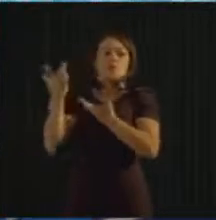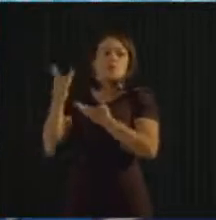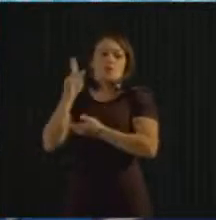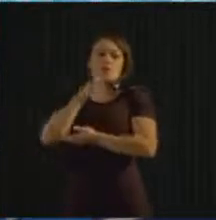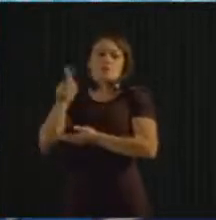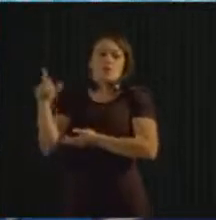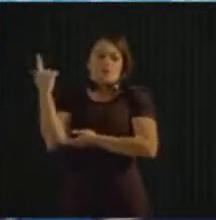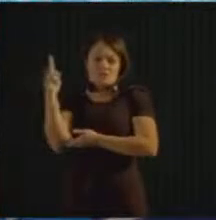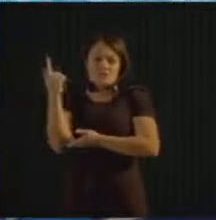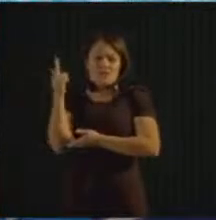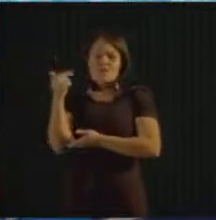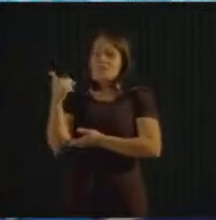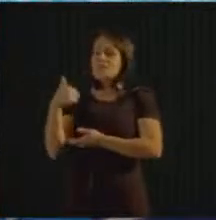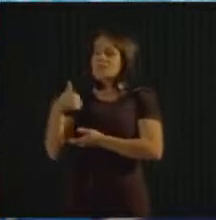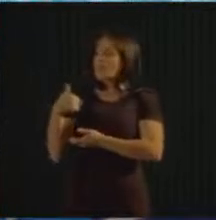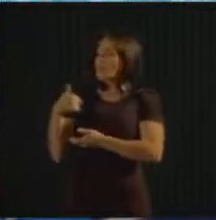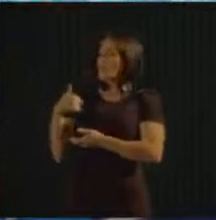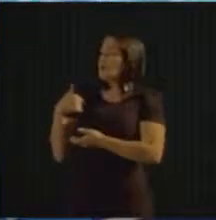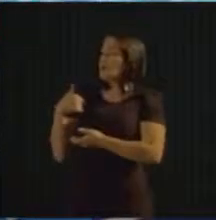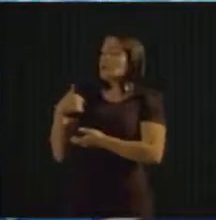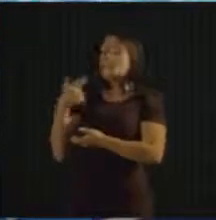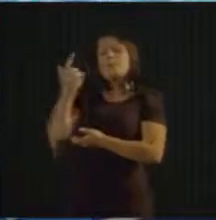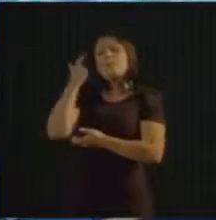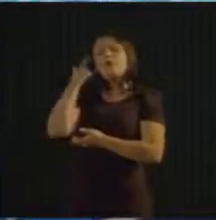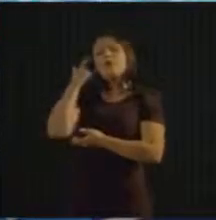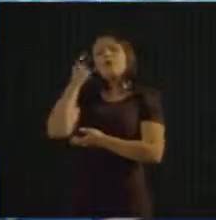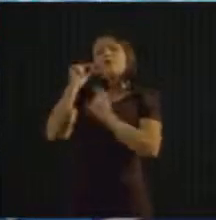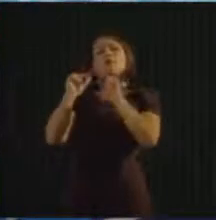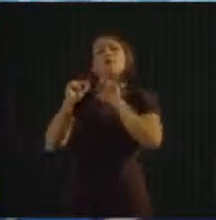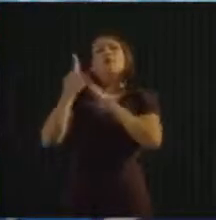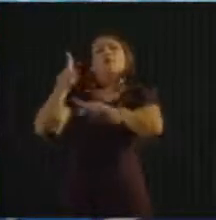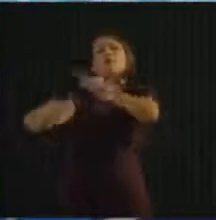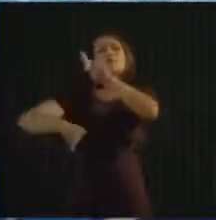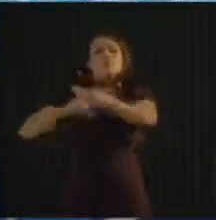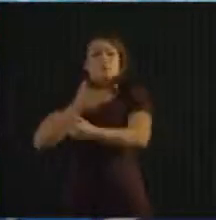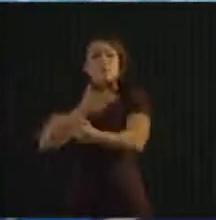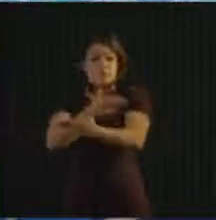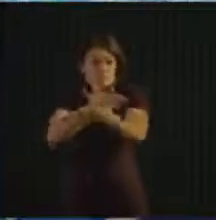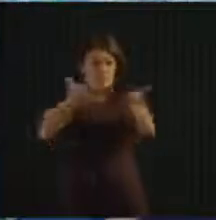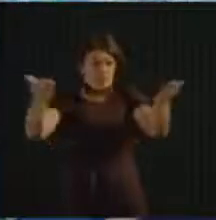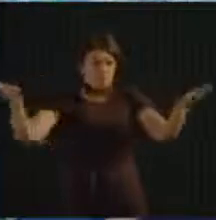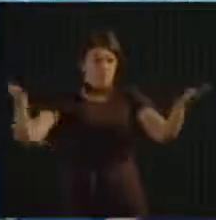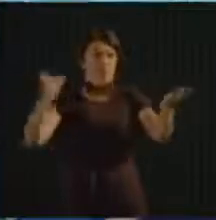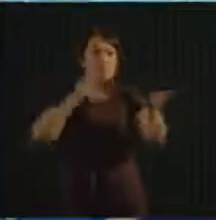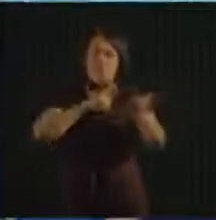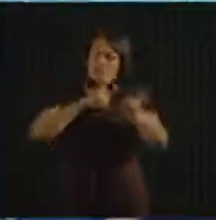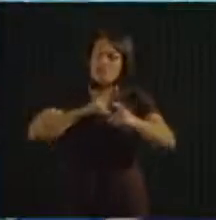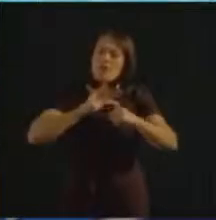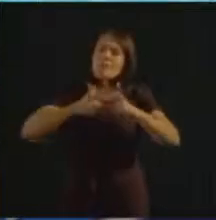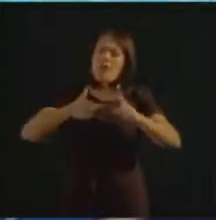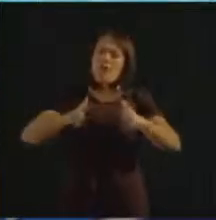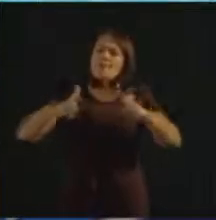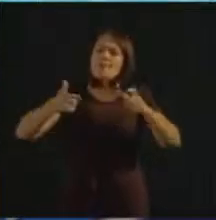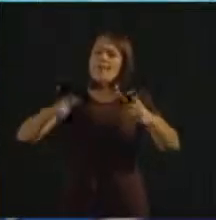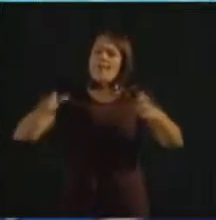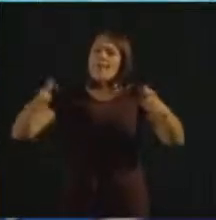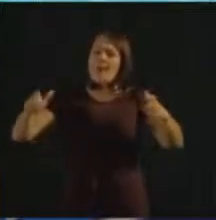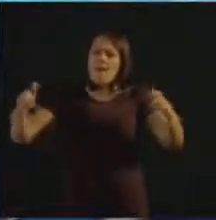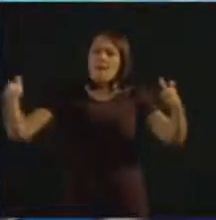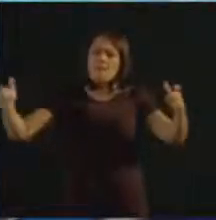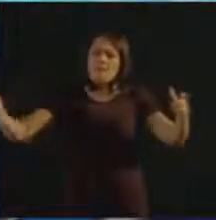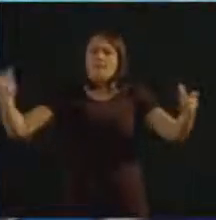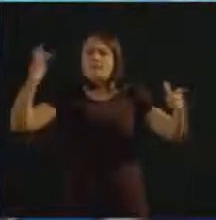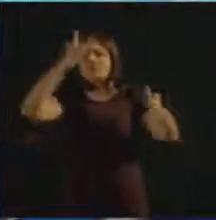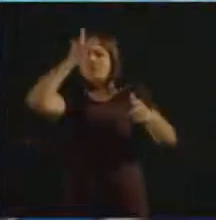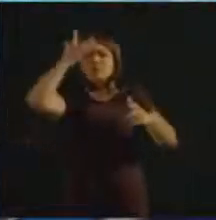geografia, eu comento sempre isso, né? Que a população, ela tem crescido e vai continuar crescendo, sendo que nós